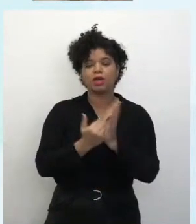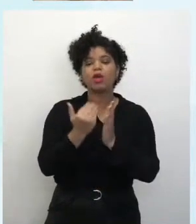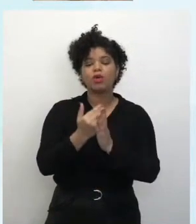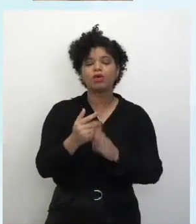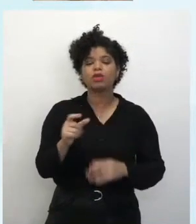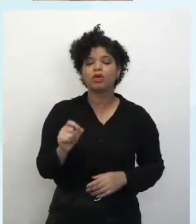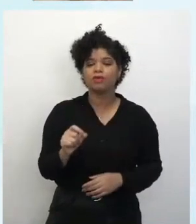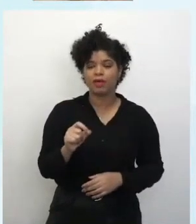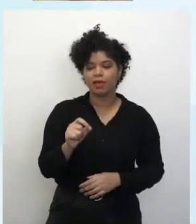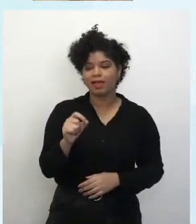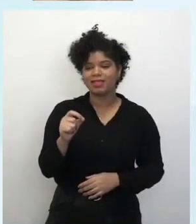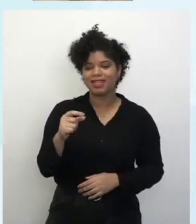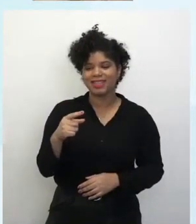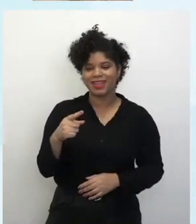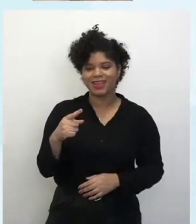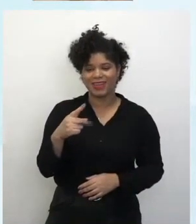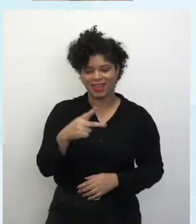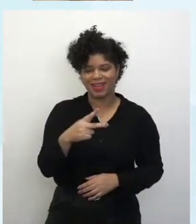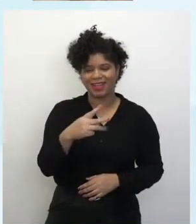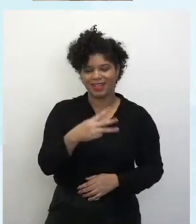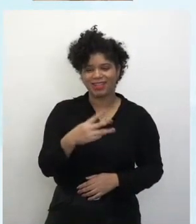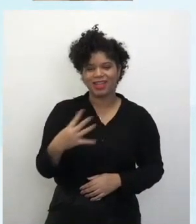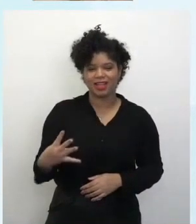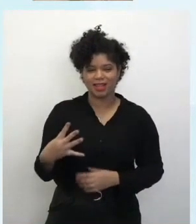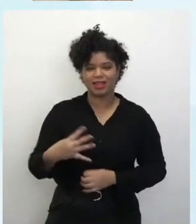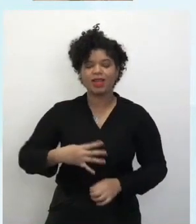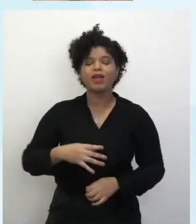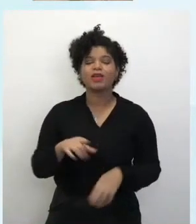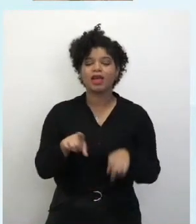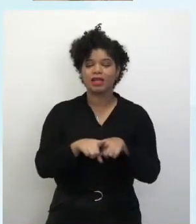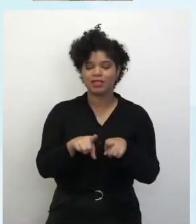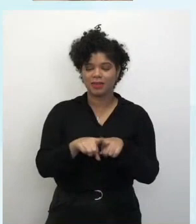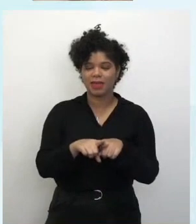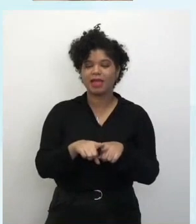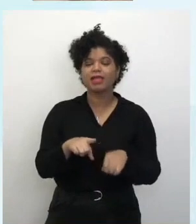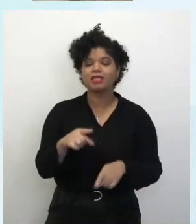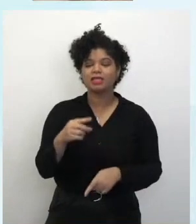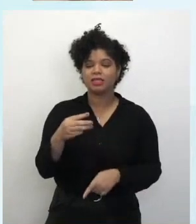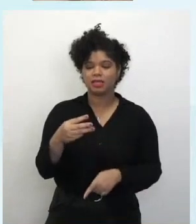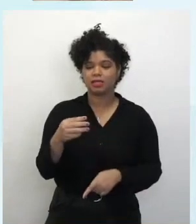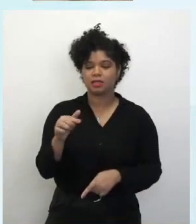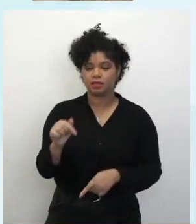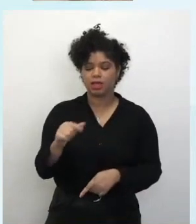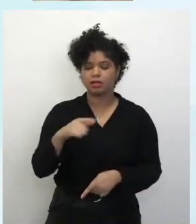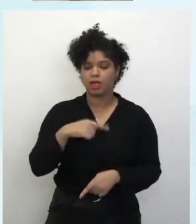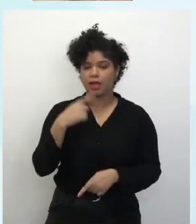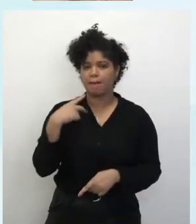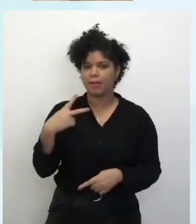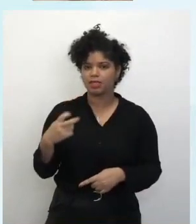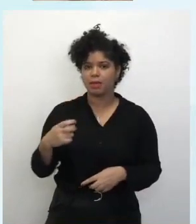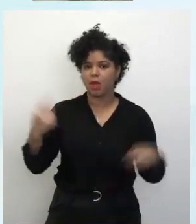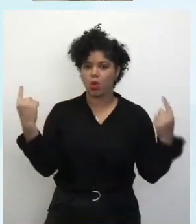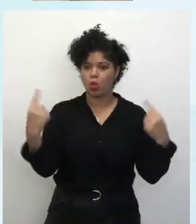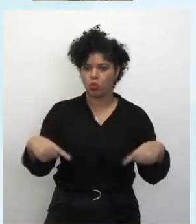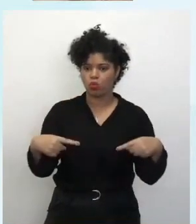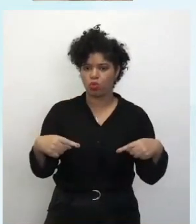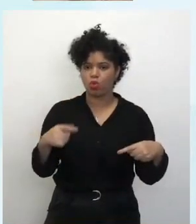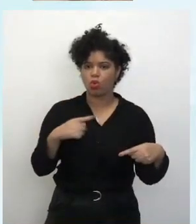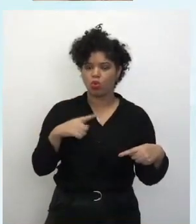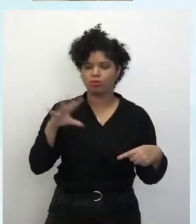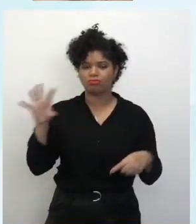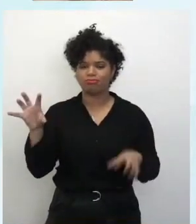34 e 37 Professor Como que espelhou essa polarização nós temos aqui